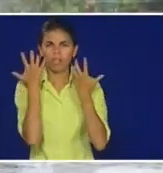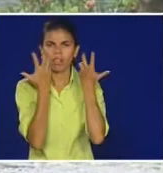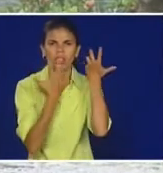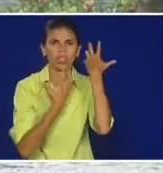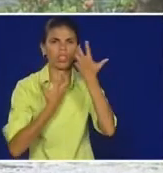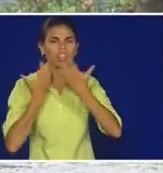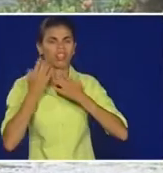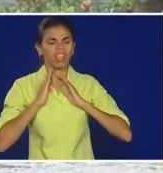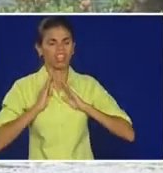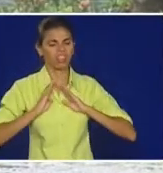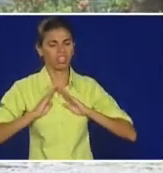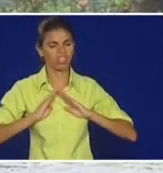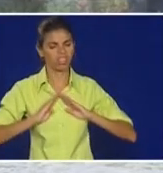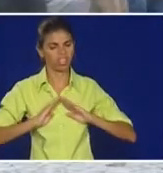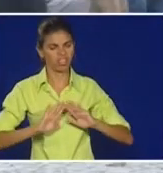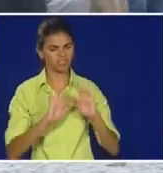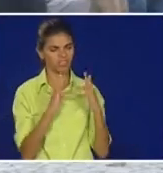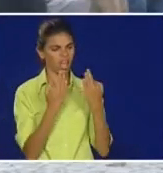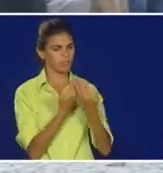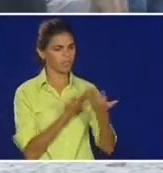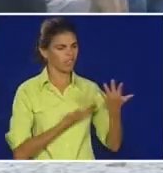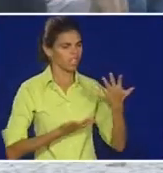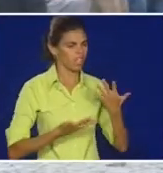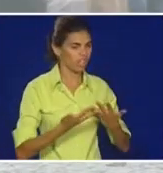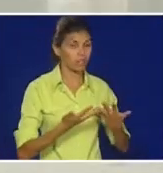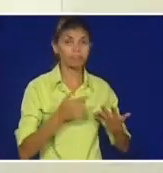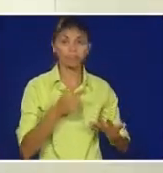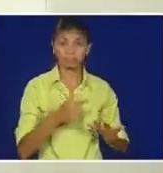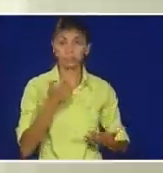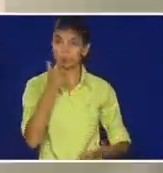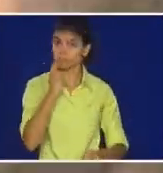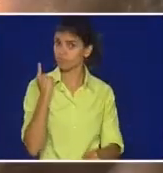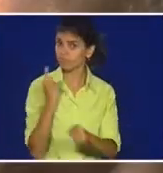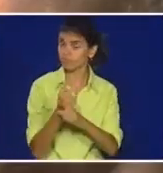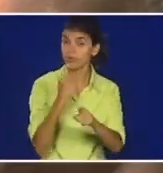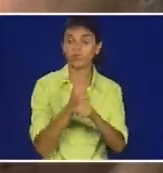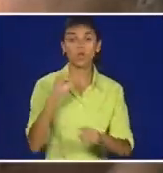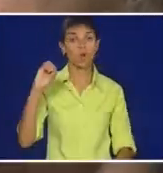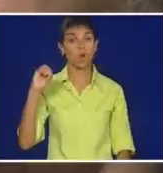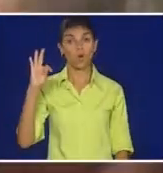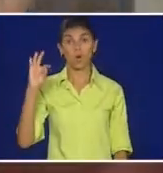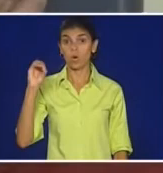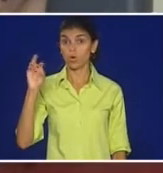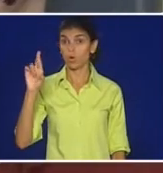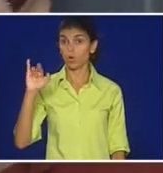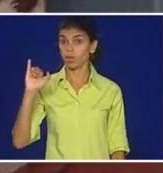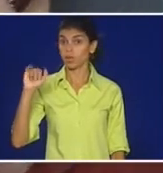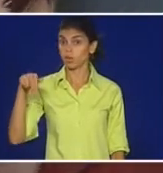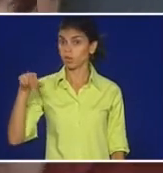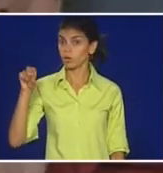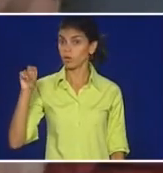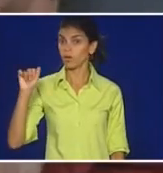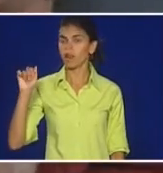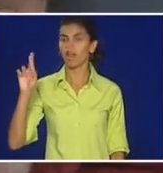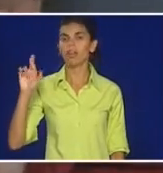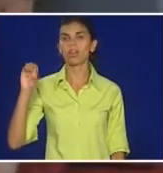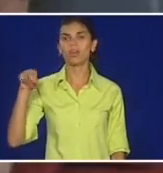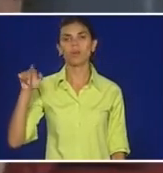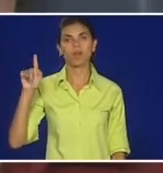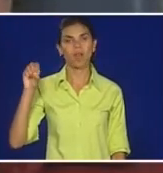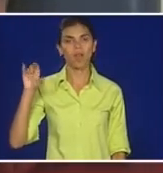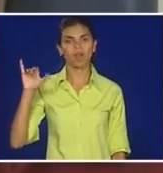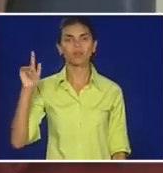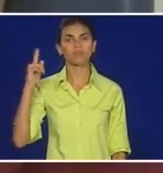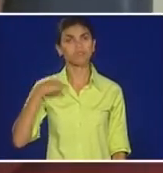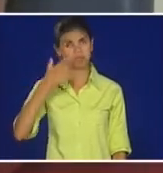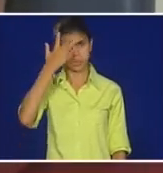sensorial e gera frustração e desagregação social. Após a realização do exame clínico otorrinolaringológico,